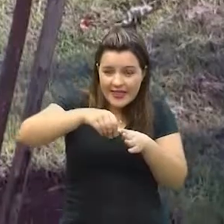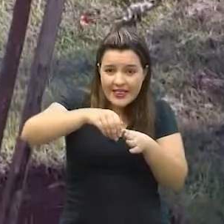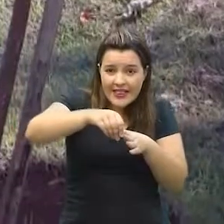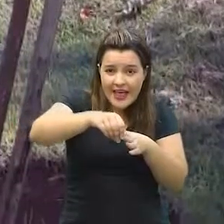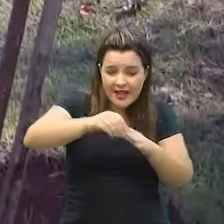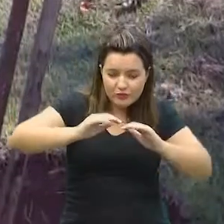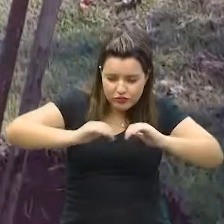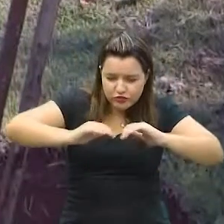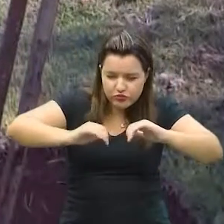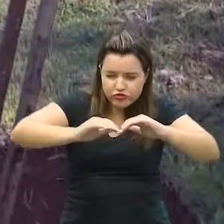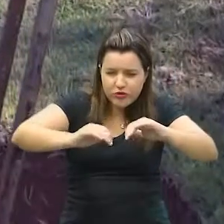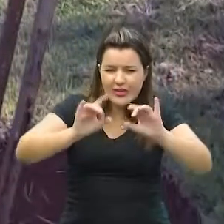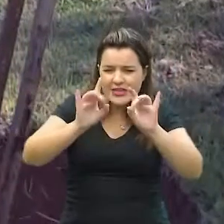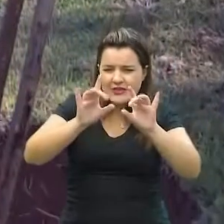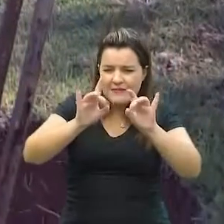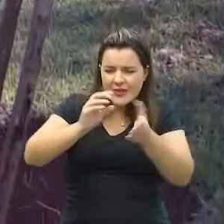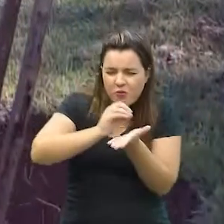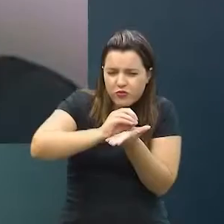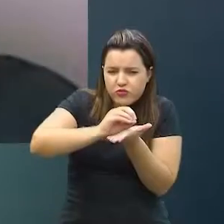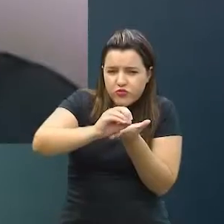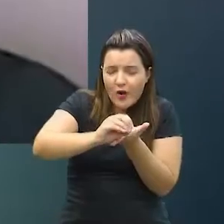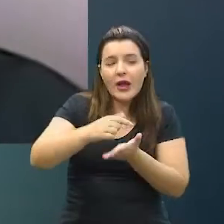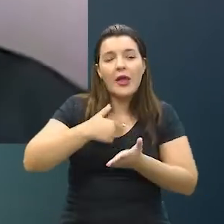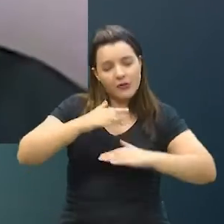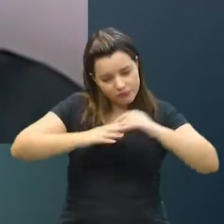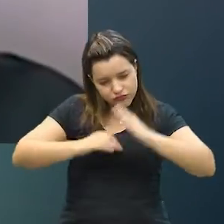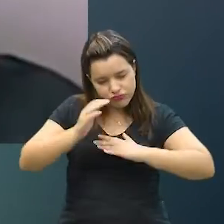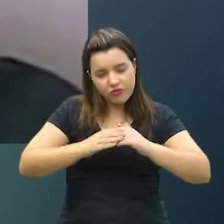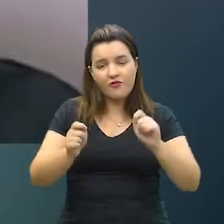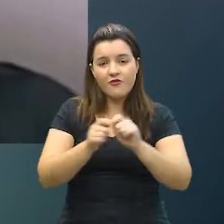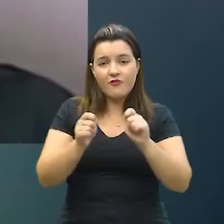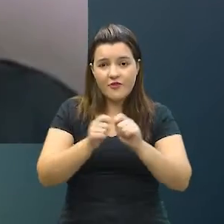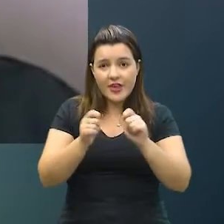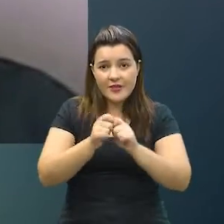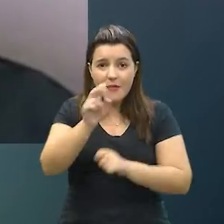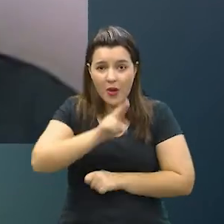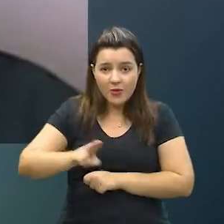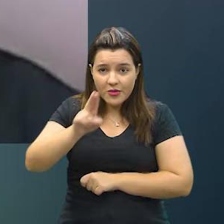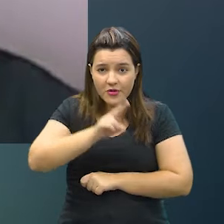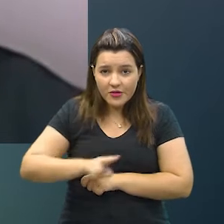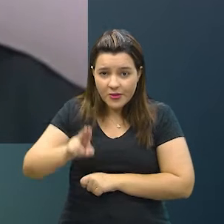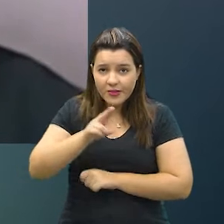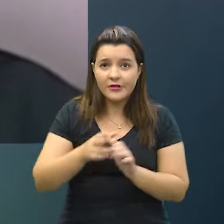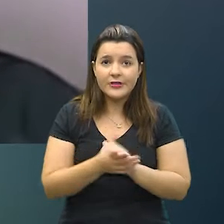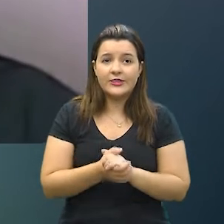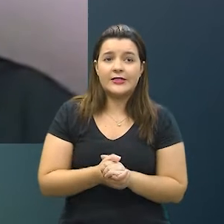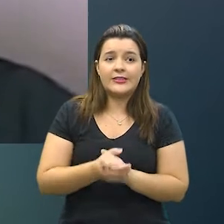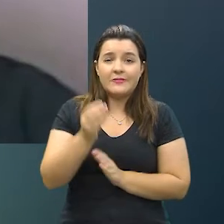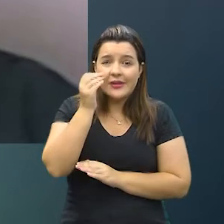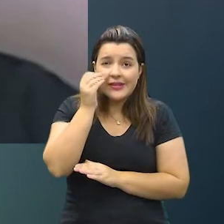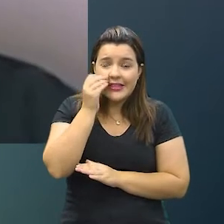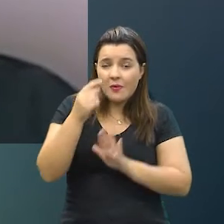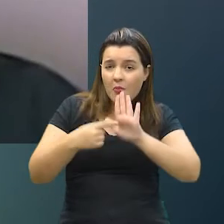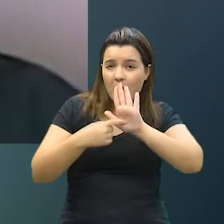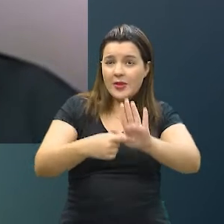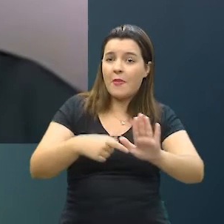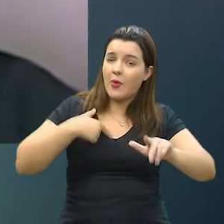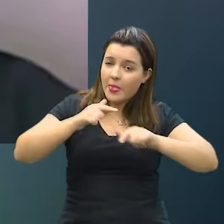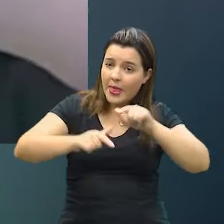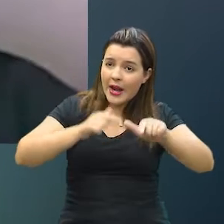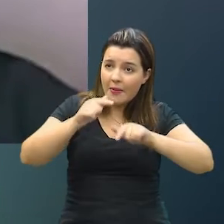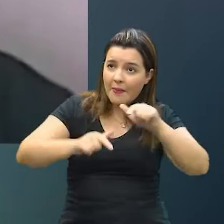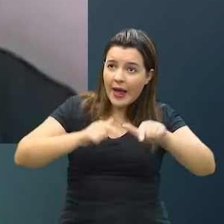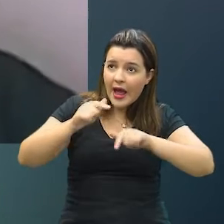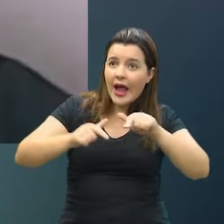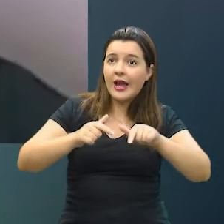o adubo para utilizar nos condomínios. Aumentamos a qualidade do serviço para receber novas indicações. Fizemos treinamento